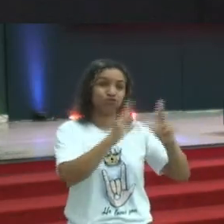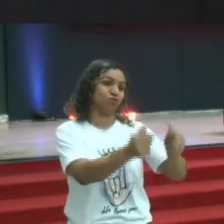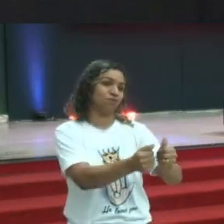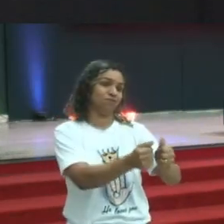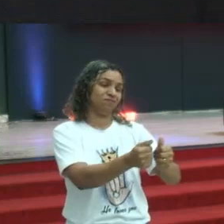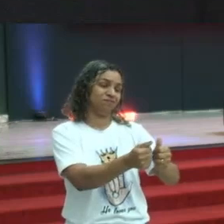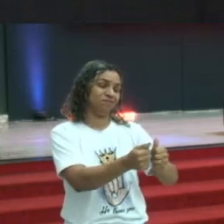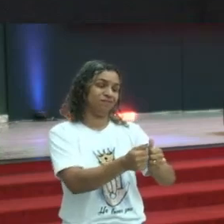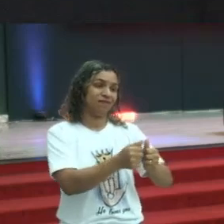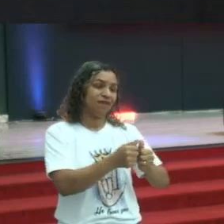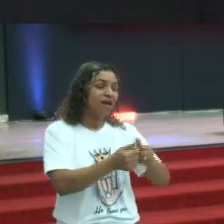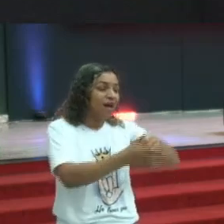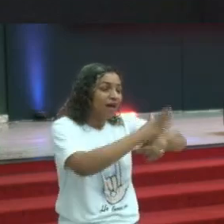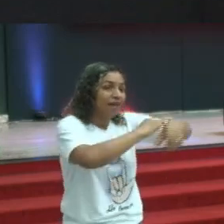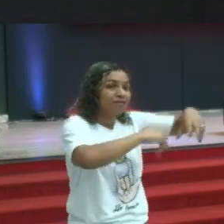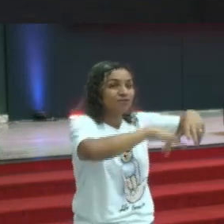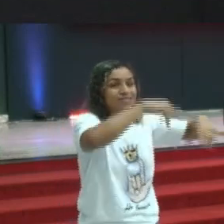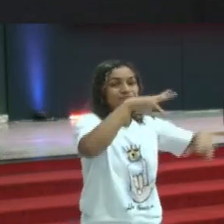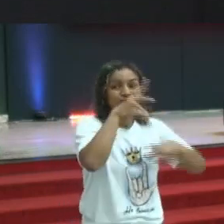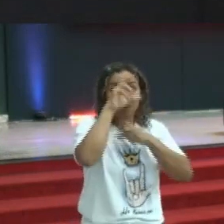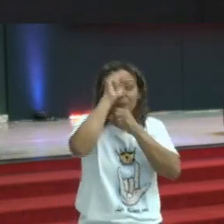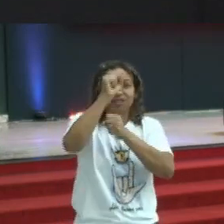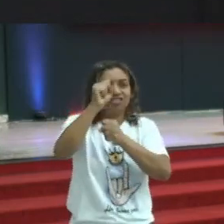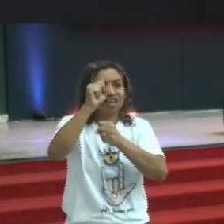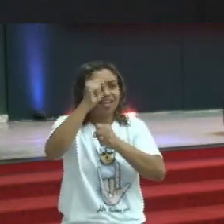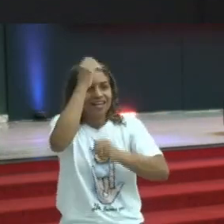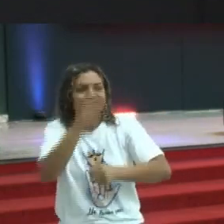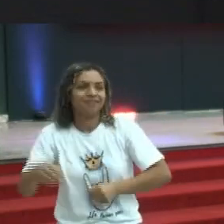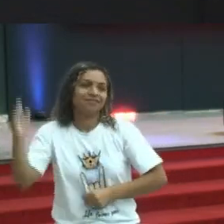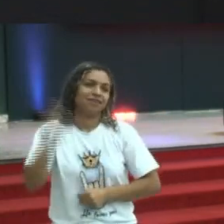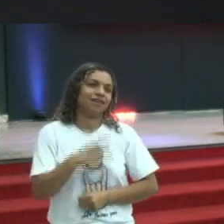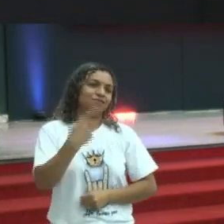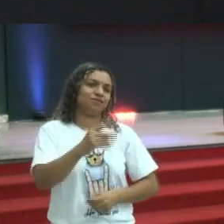ressurreição tem o poder de cancelar os seus pecados.